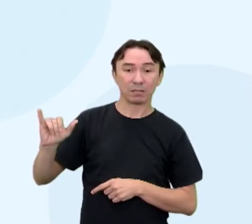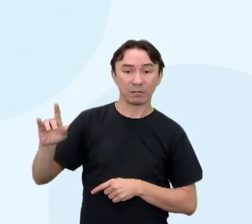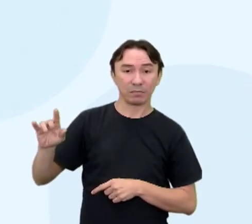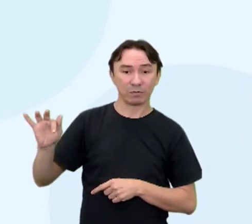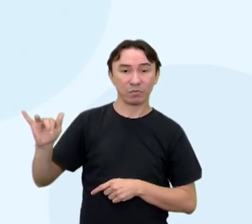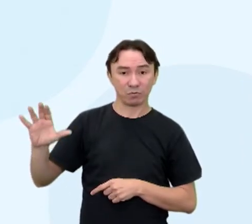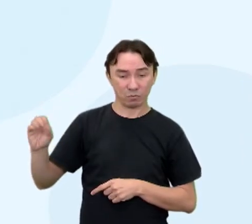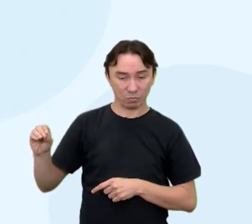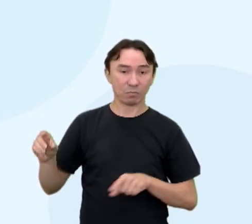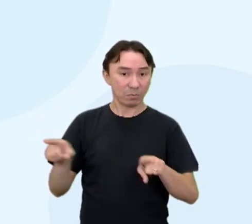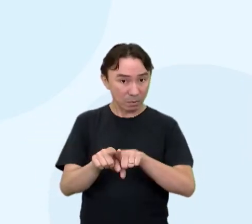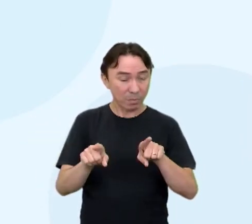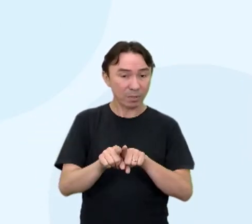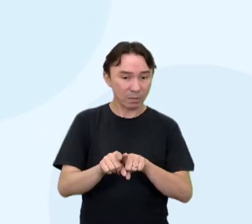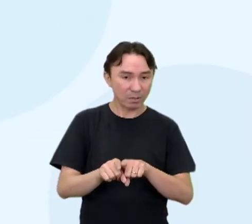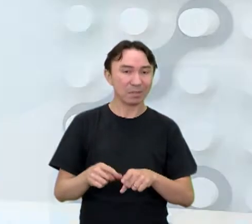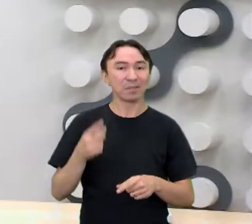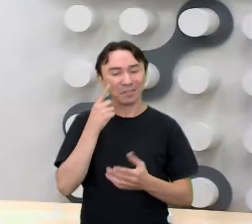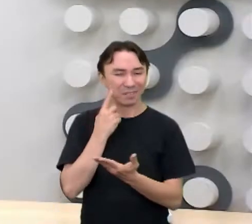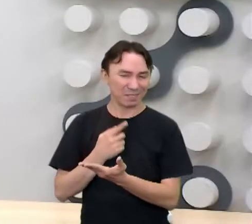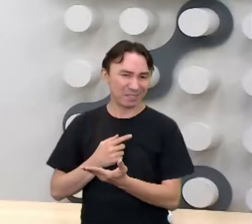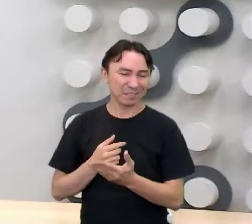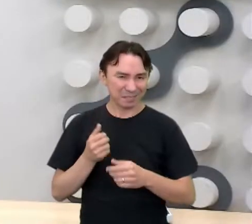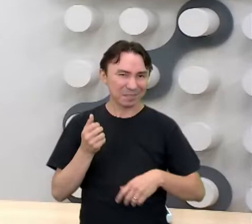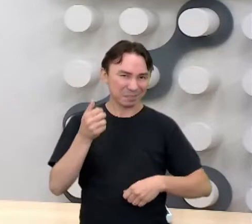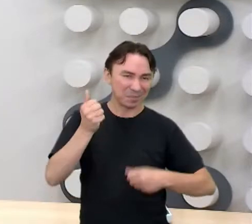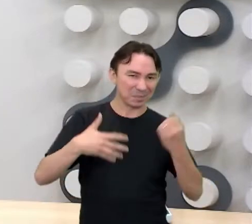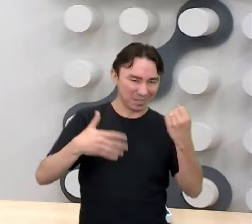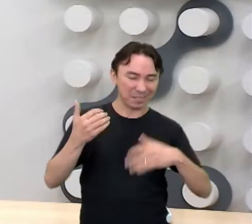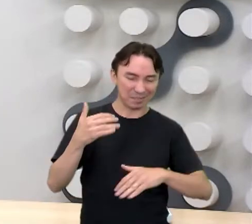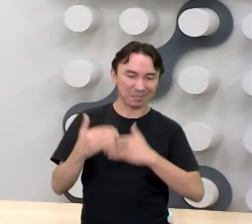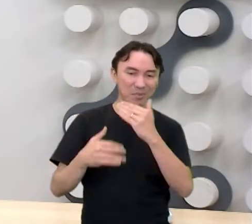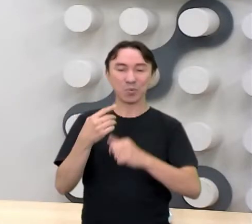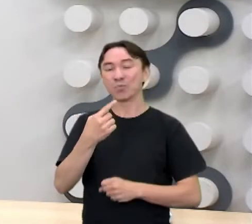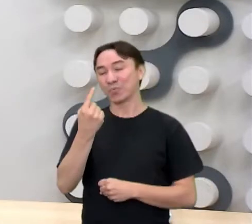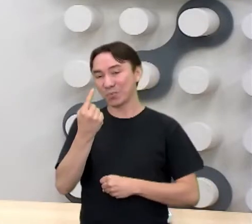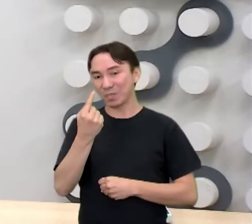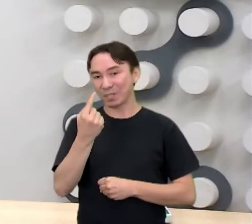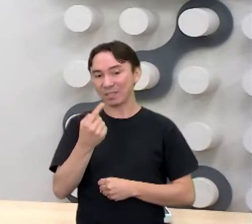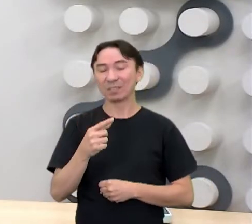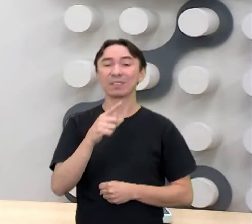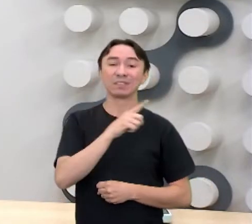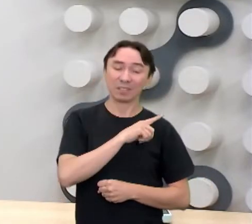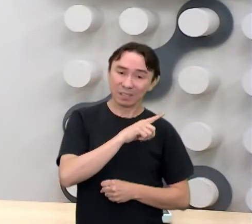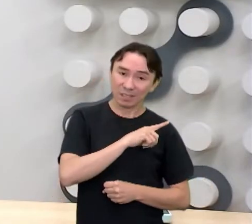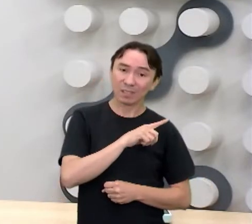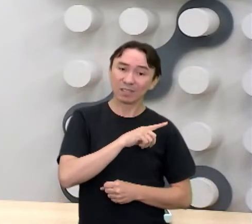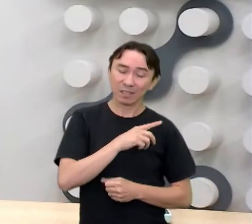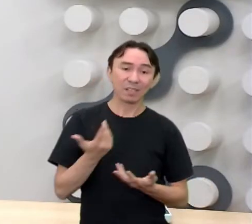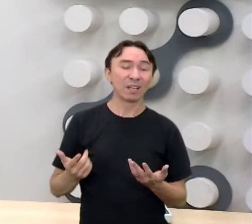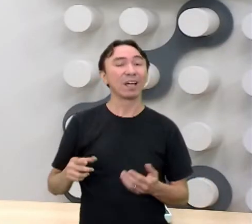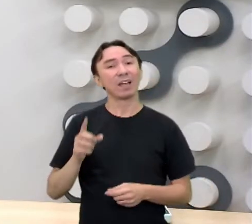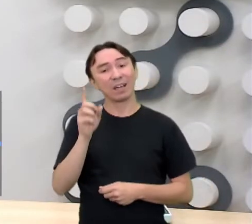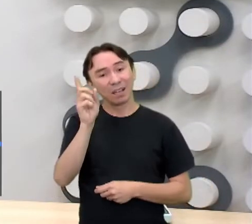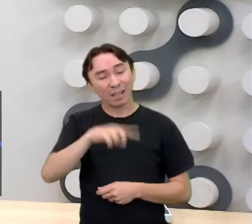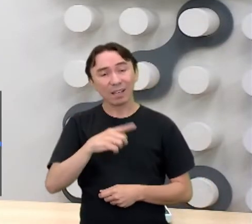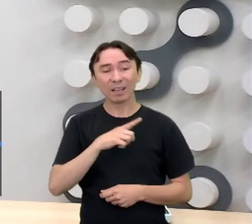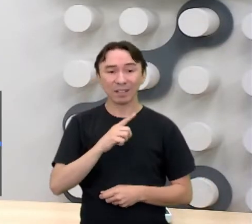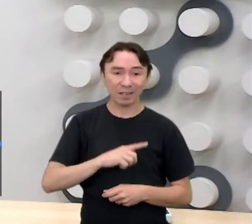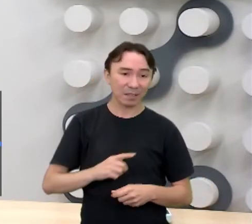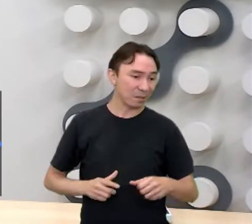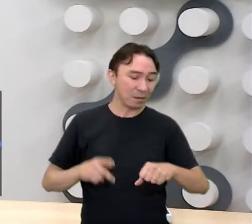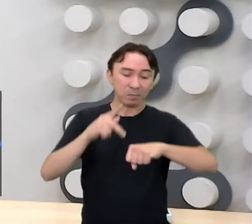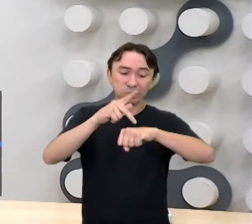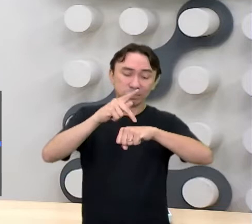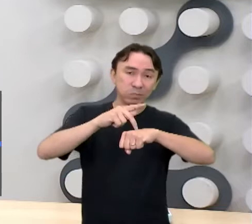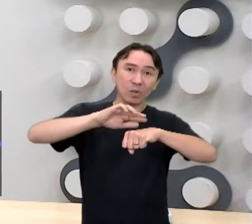em dorsais, para lembrar vocês que eu falei no desenvolvimento 1, também tem essa relação, né? São, na verdade, cadeias montanhosas,